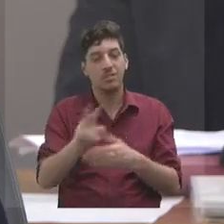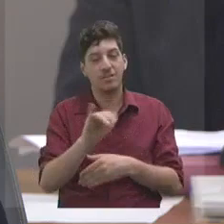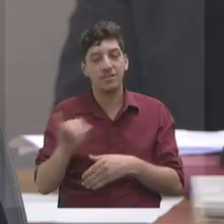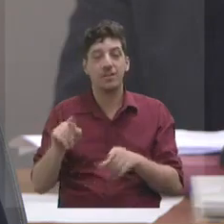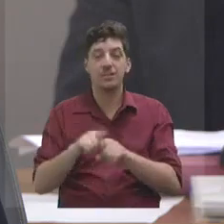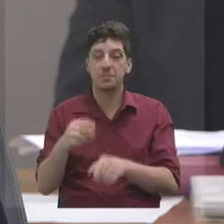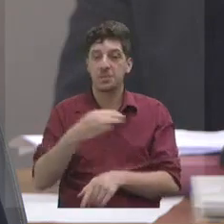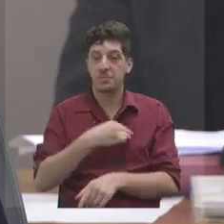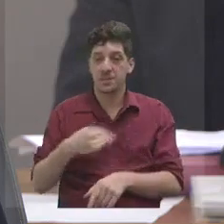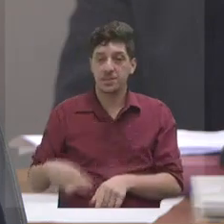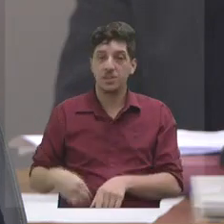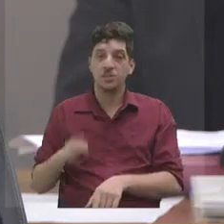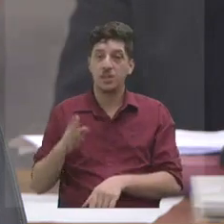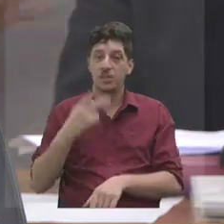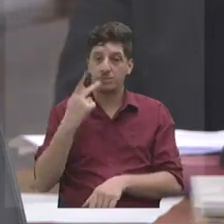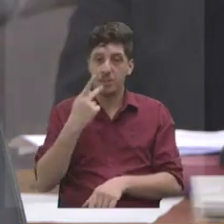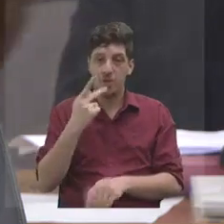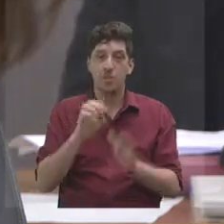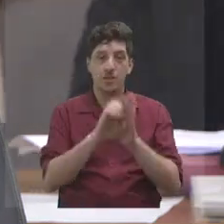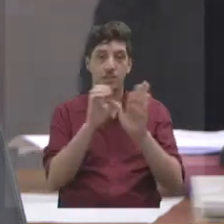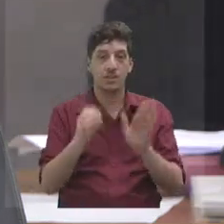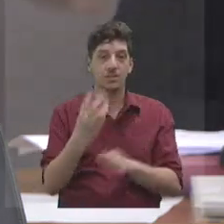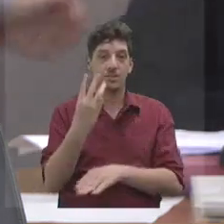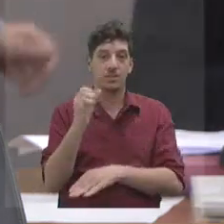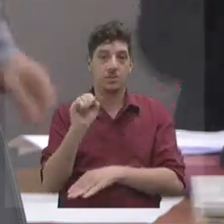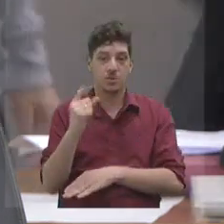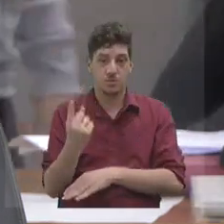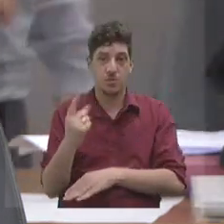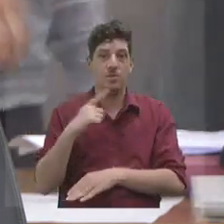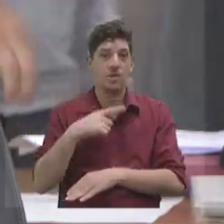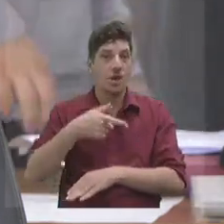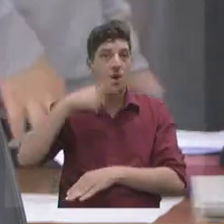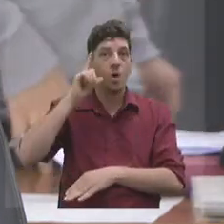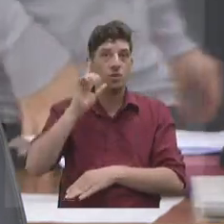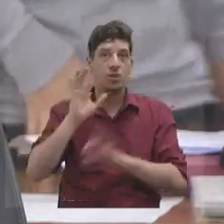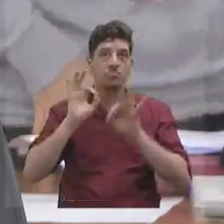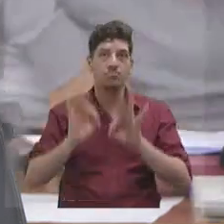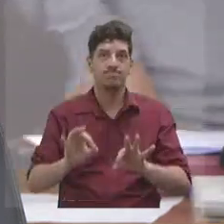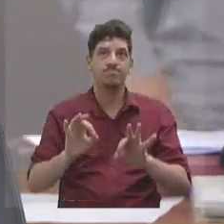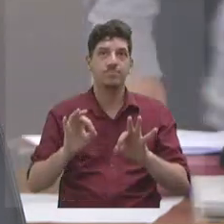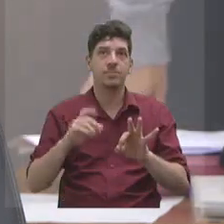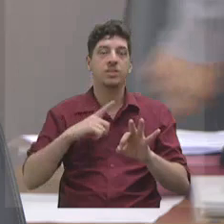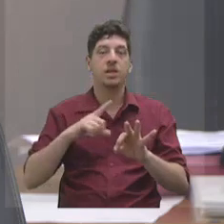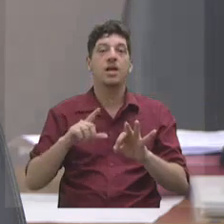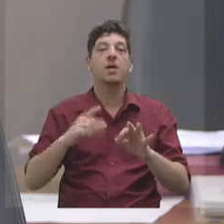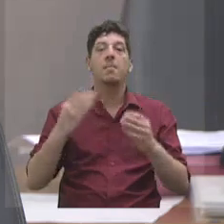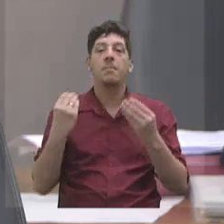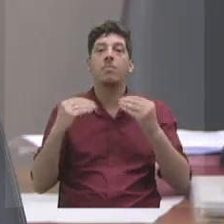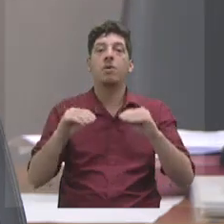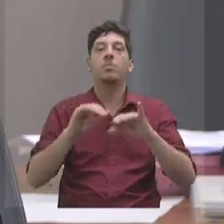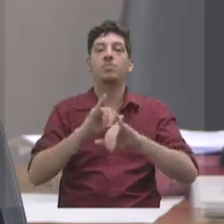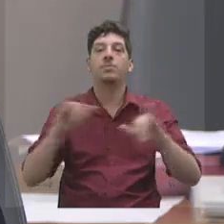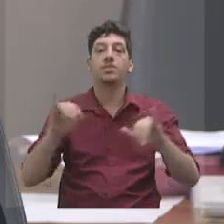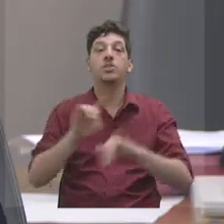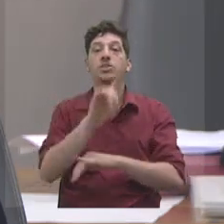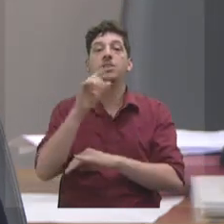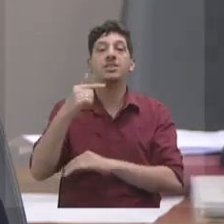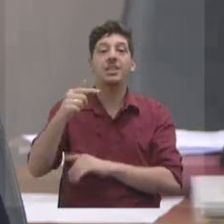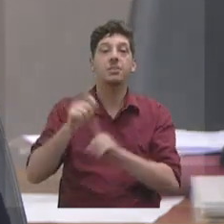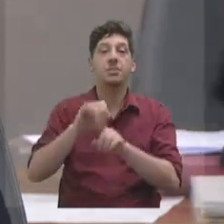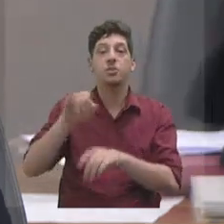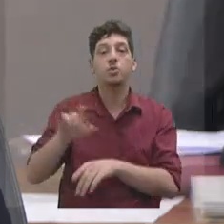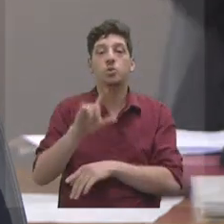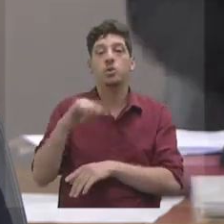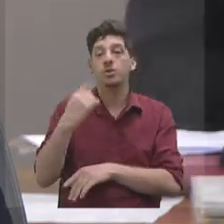tinha estado o edital da 381 está previsto que a gente terminar em T1 ontem Foi confirmado publicação agora no dia sete de julho né então também a gente sabe qual